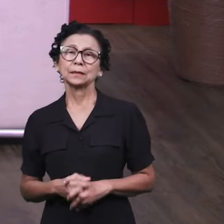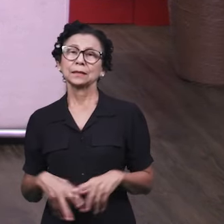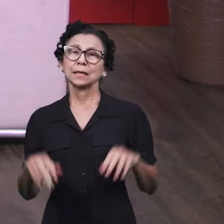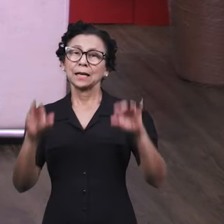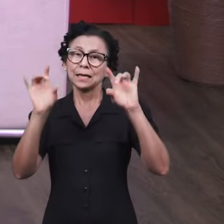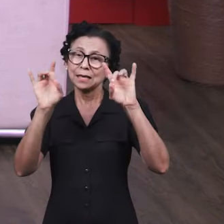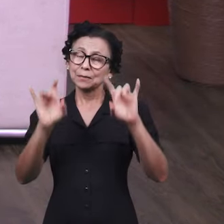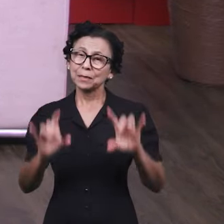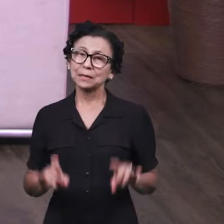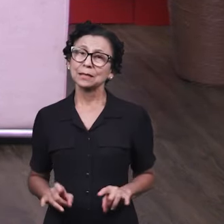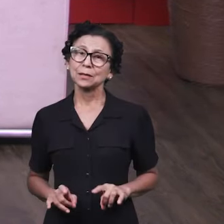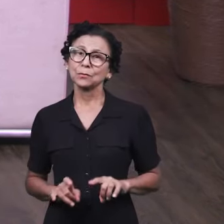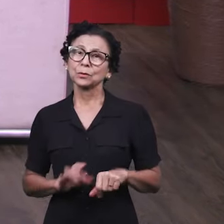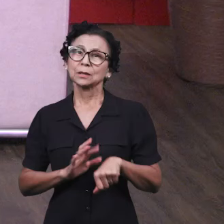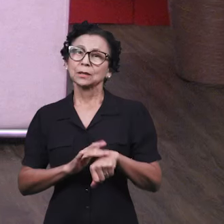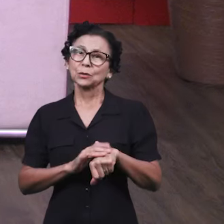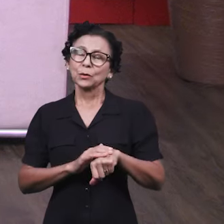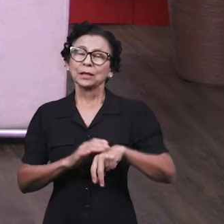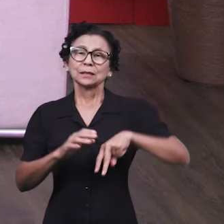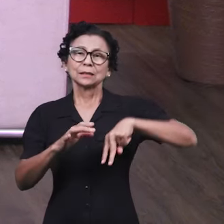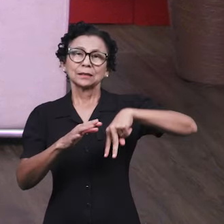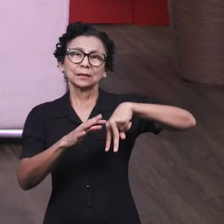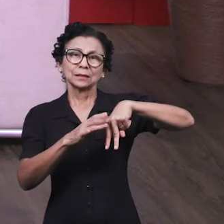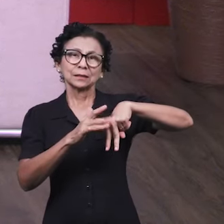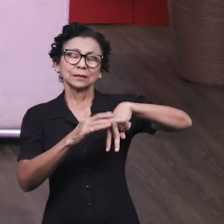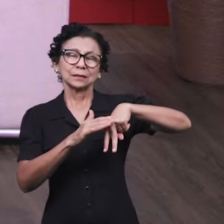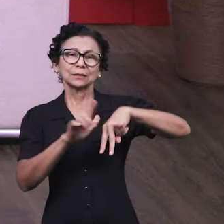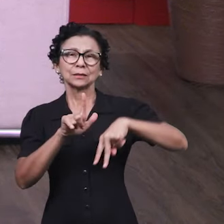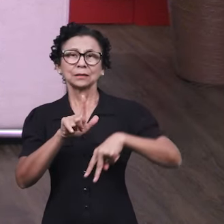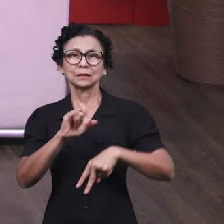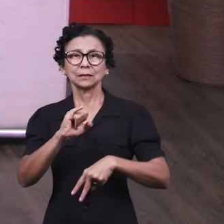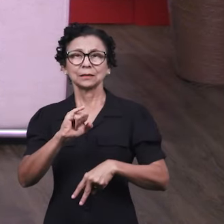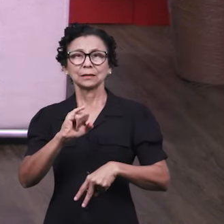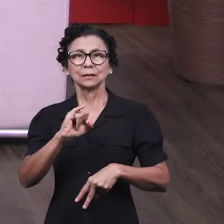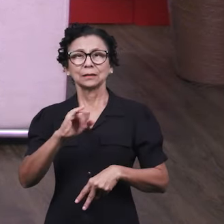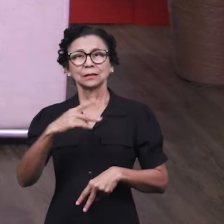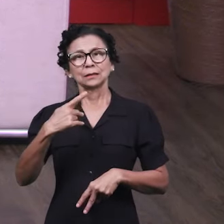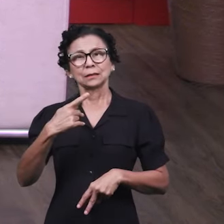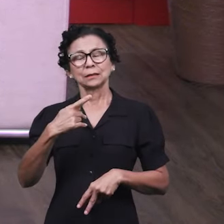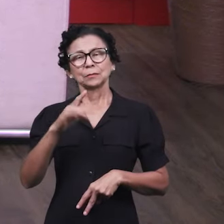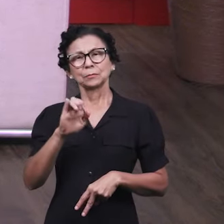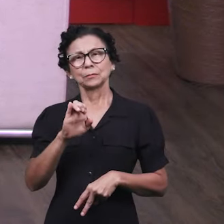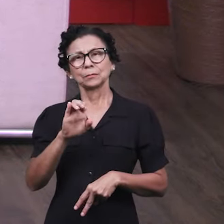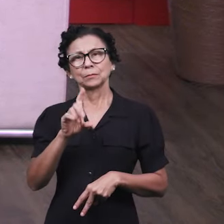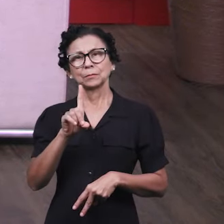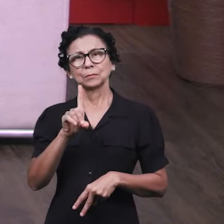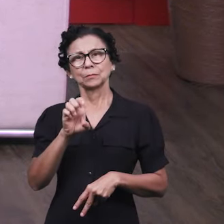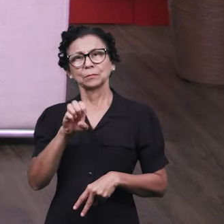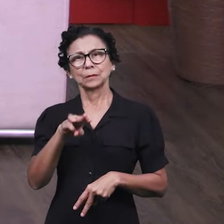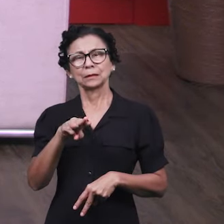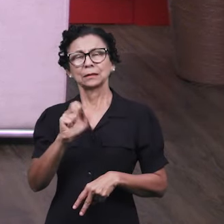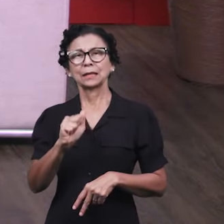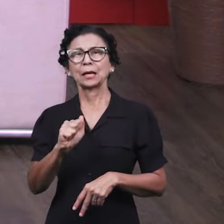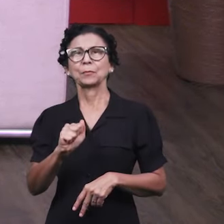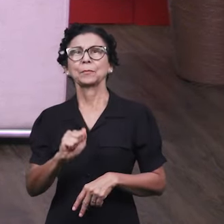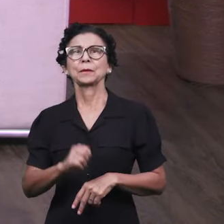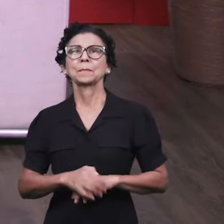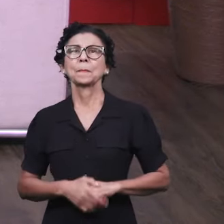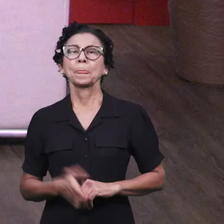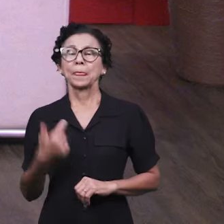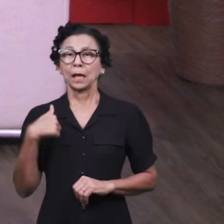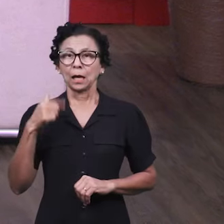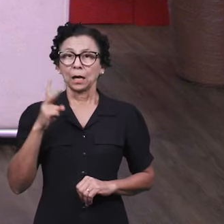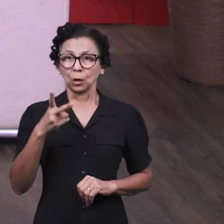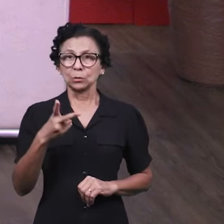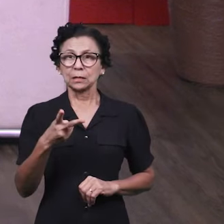eu tenho uma alteração hormonal e eu posso desencadear essa doença mas aí você sempre teve isso Eu sempre tive